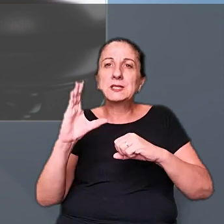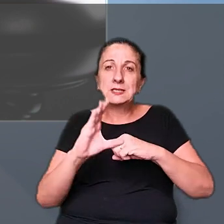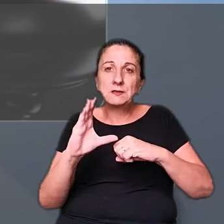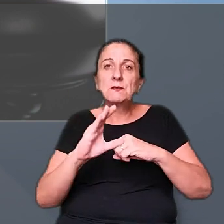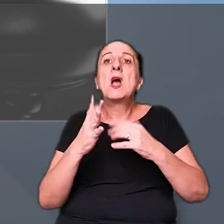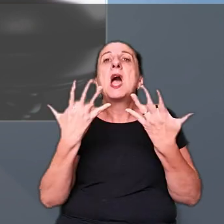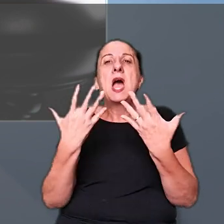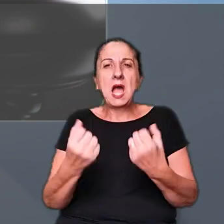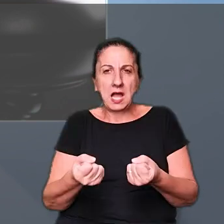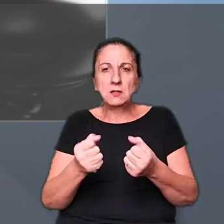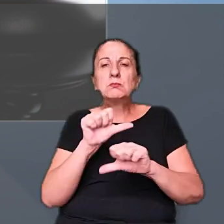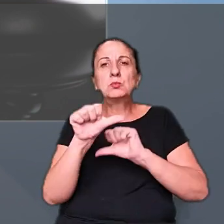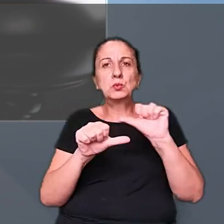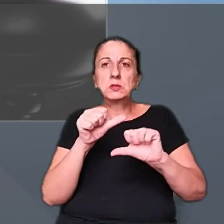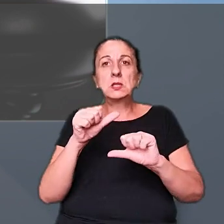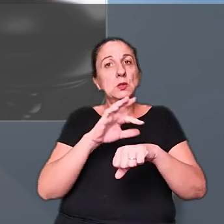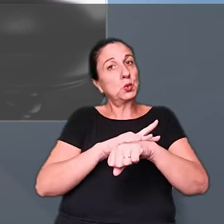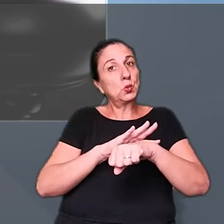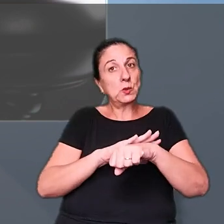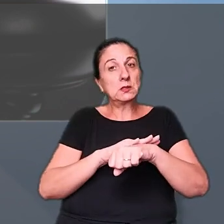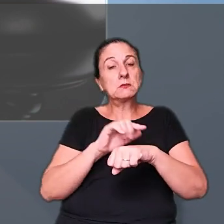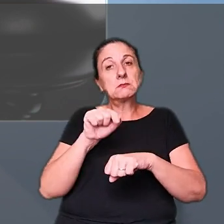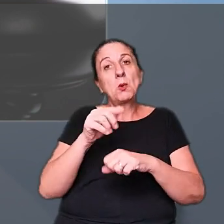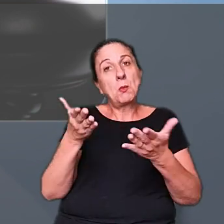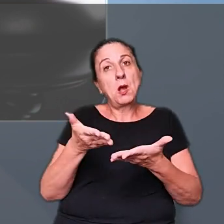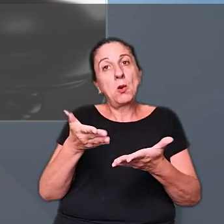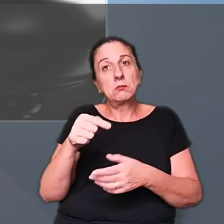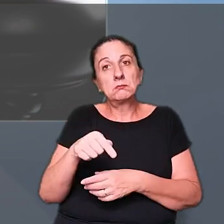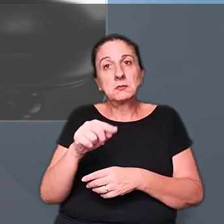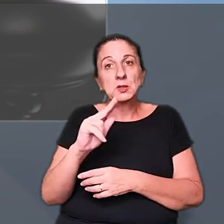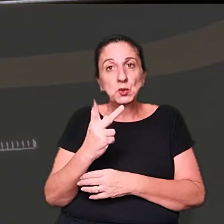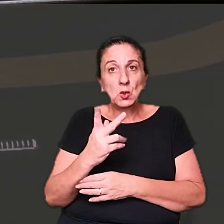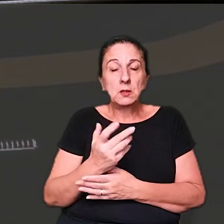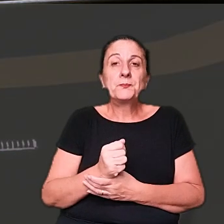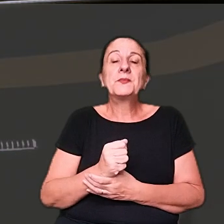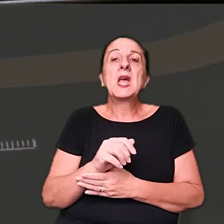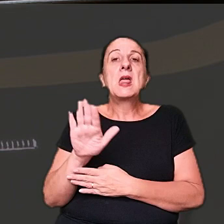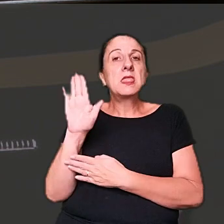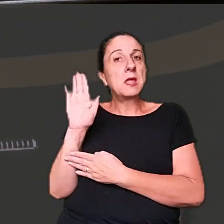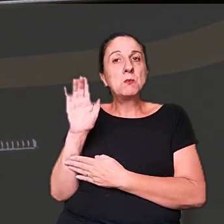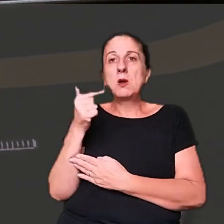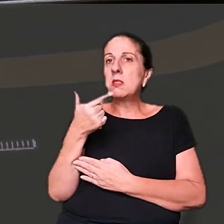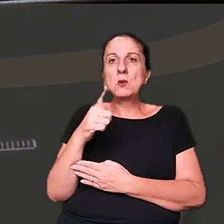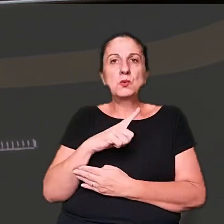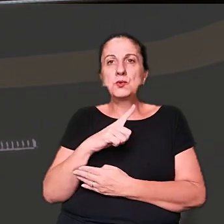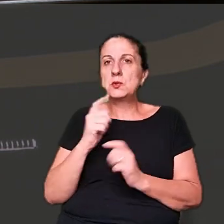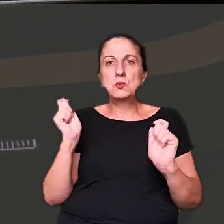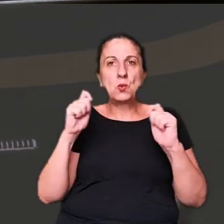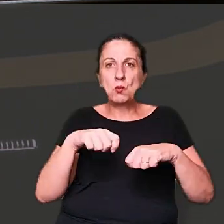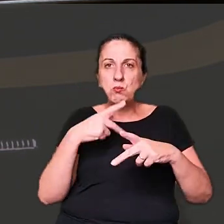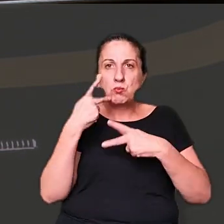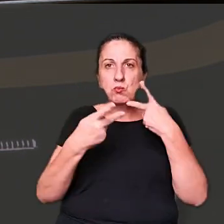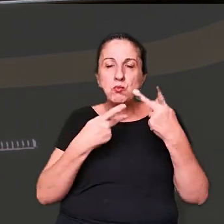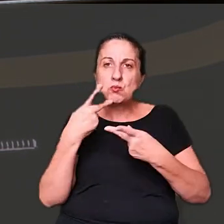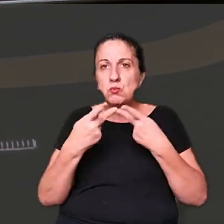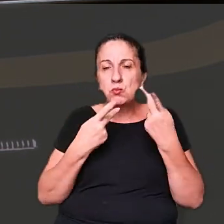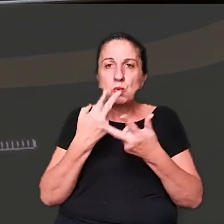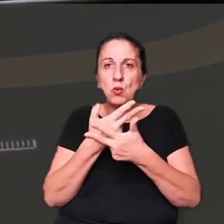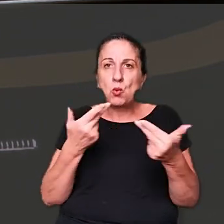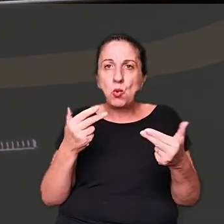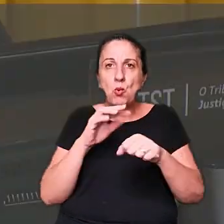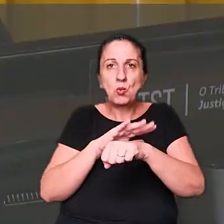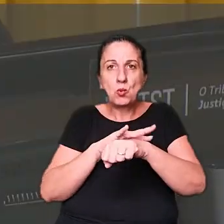Civil admite a mudança por motivo de doença, como no caso. Portanto, a testemunha que não tinha condições de